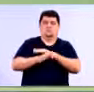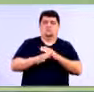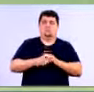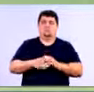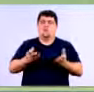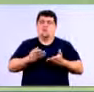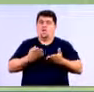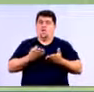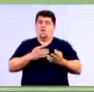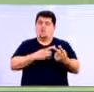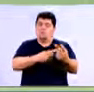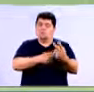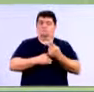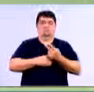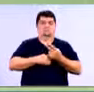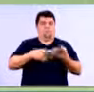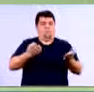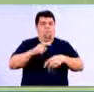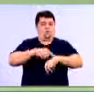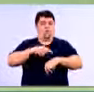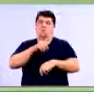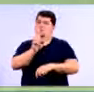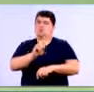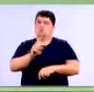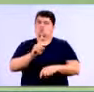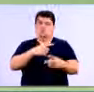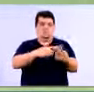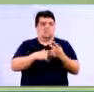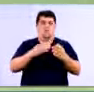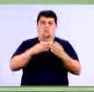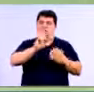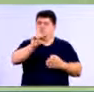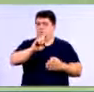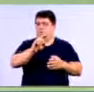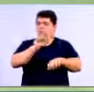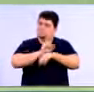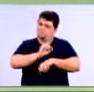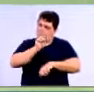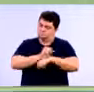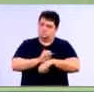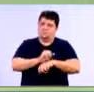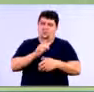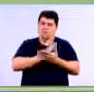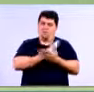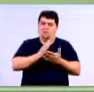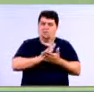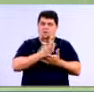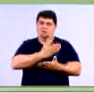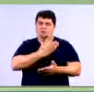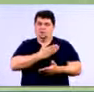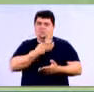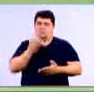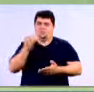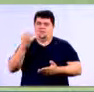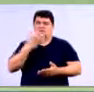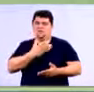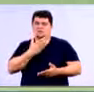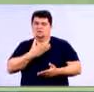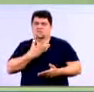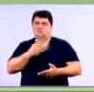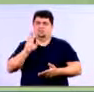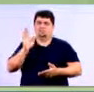é o momento para se endividar, tá, pessoal? Não tomem empréstimo, né? Não é nosso conselho, né? Tem alguns colegas meus que vão viajar agora no final do ano,